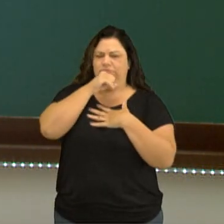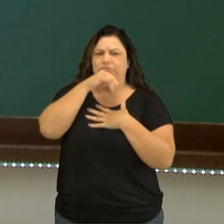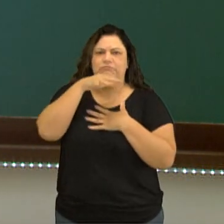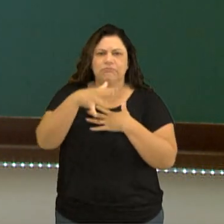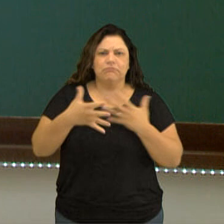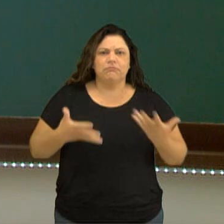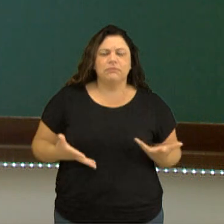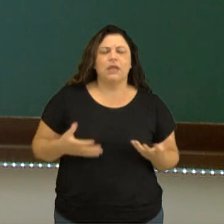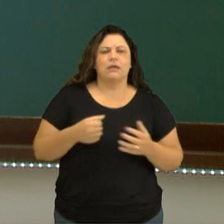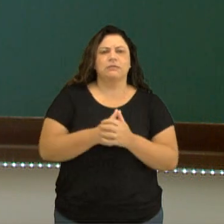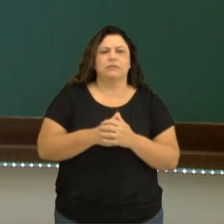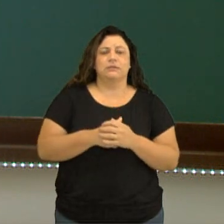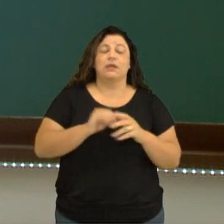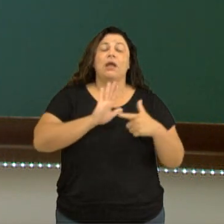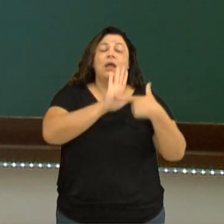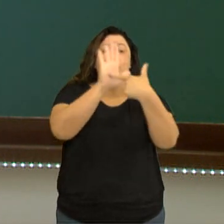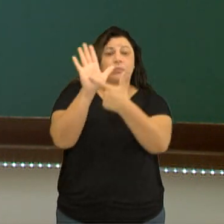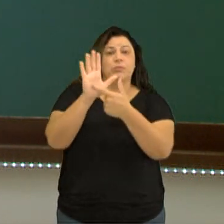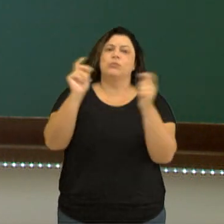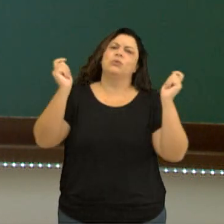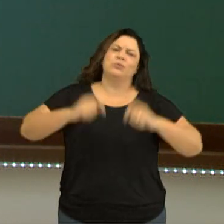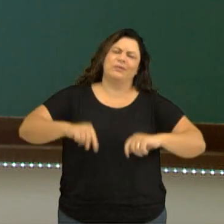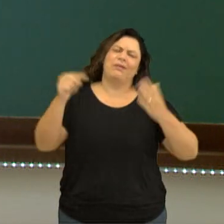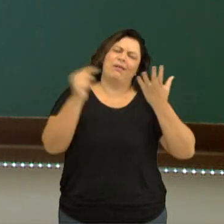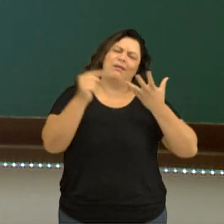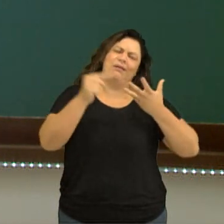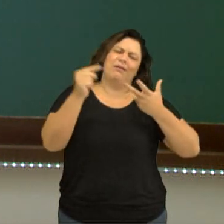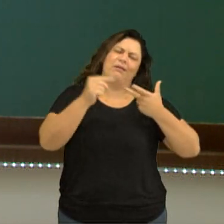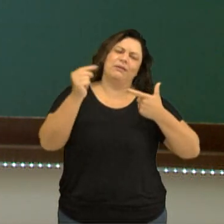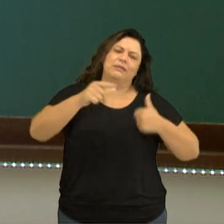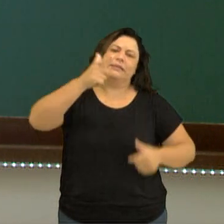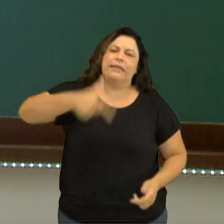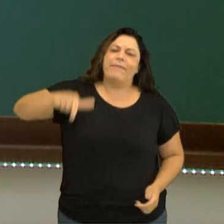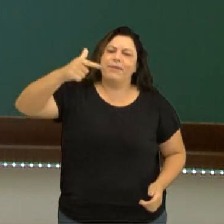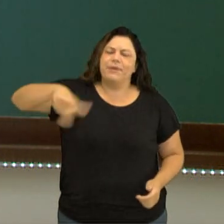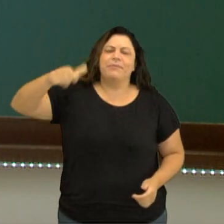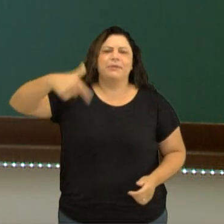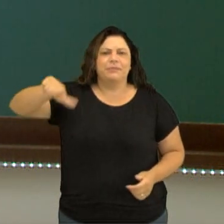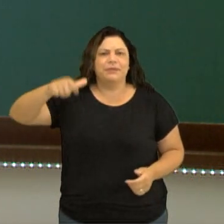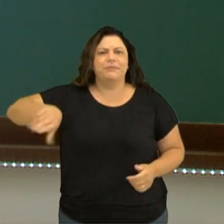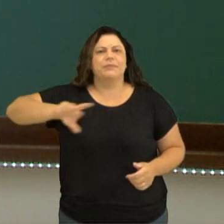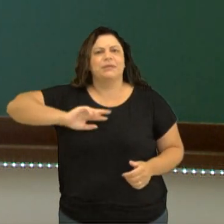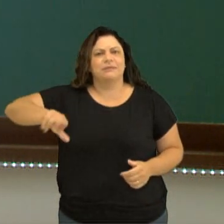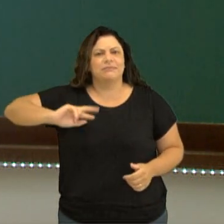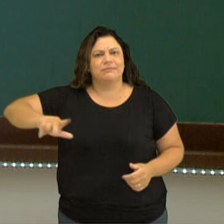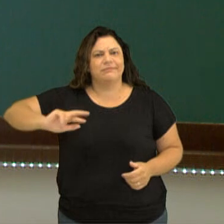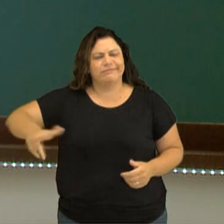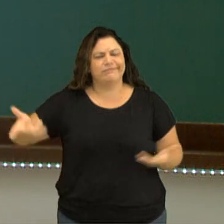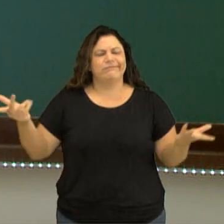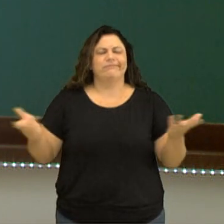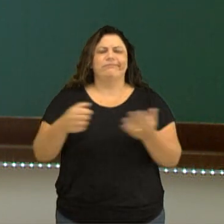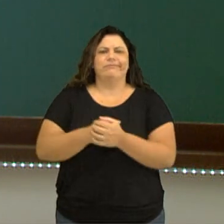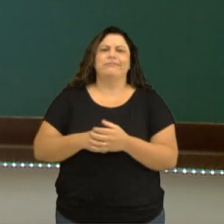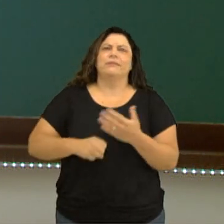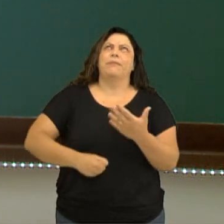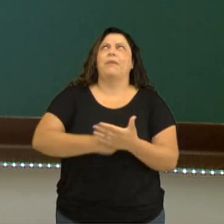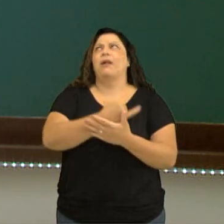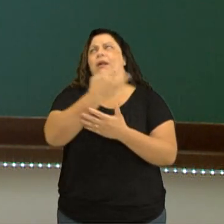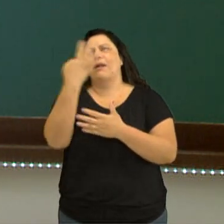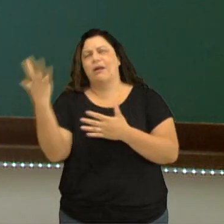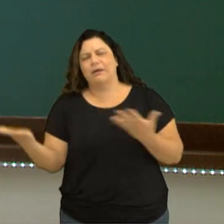uma expressão para mostrar que existe tanta repetição dessa passagem do real para o fantasioso